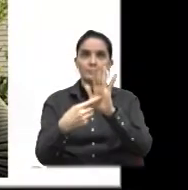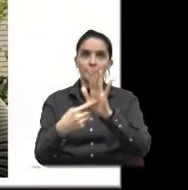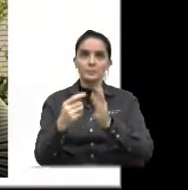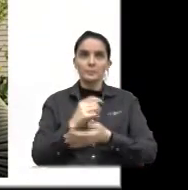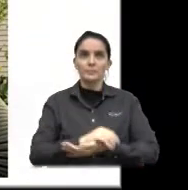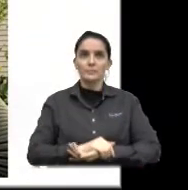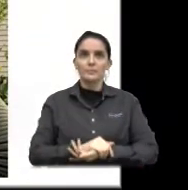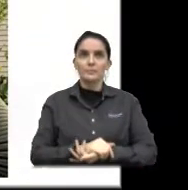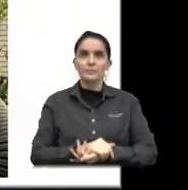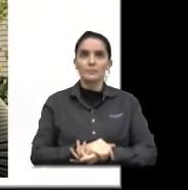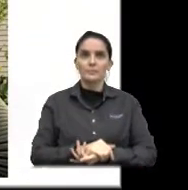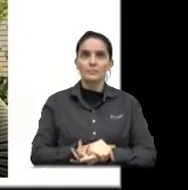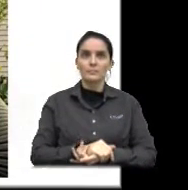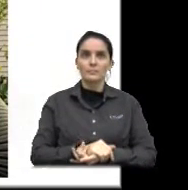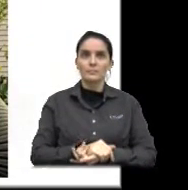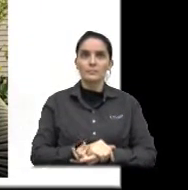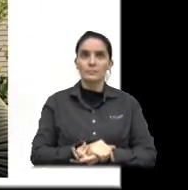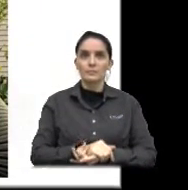possível